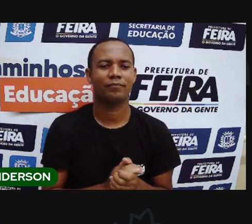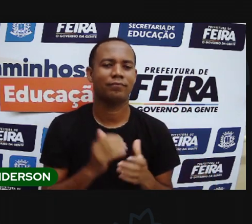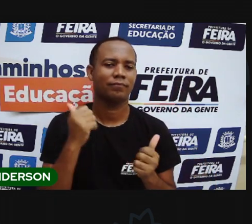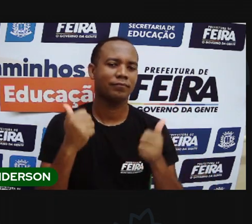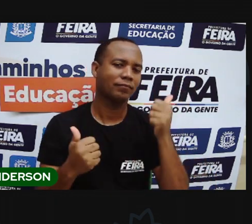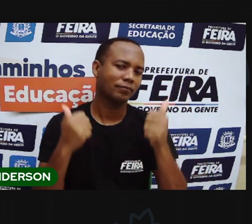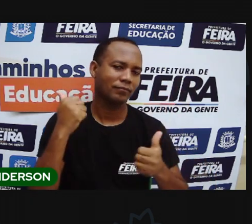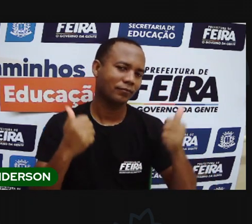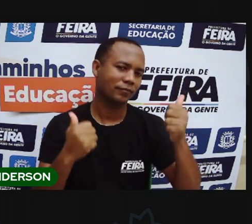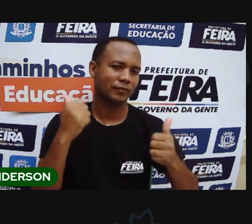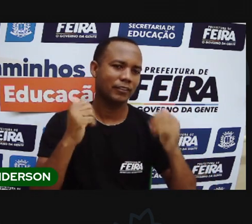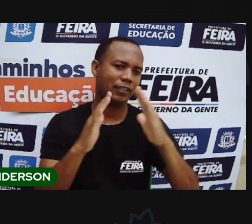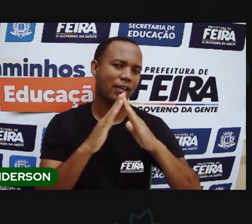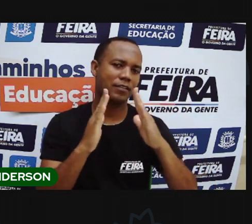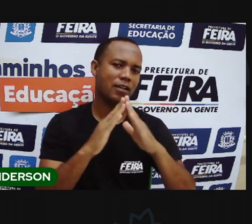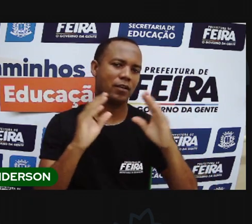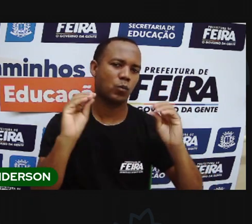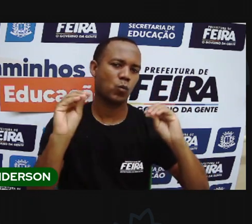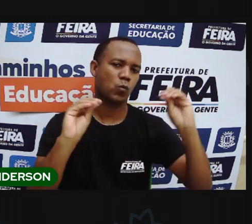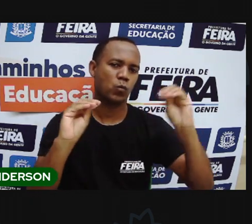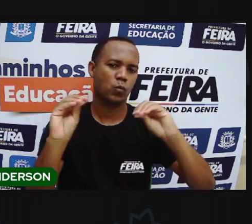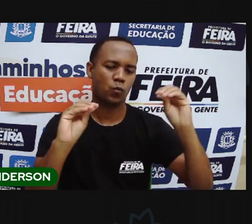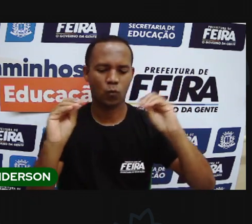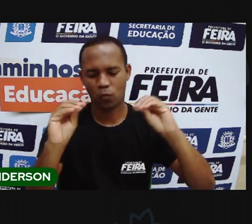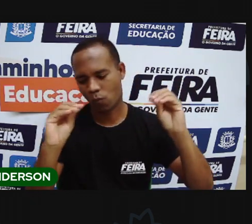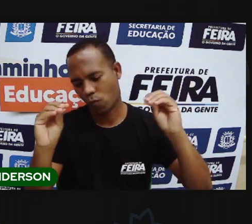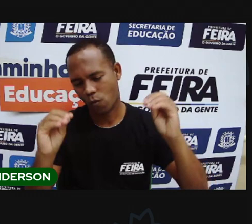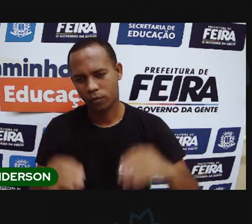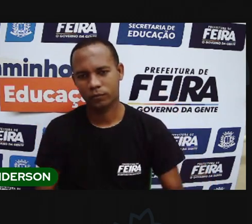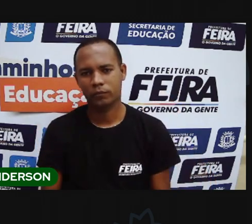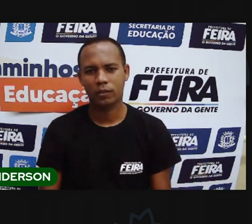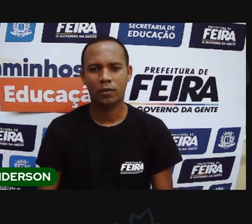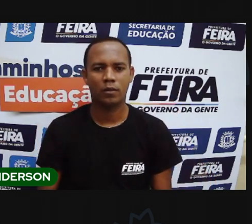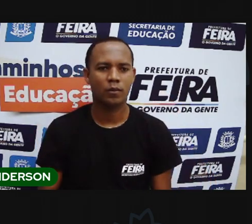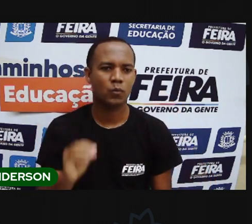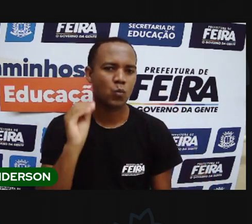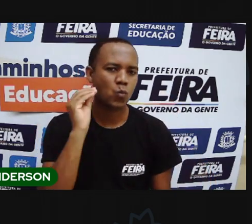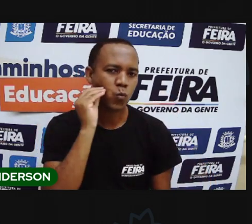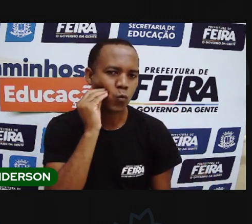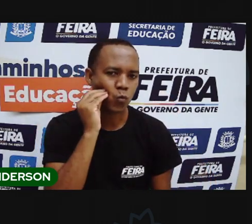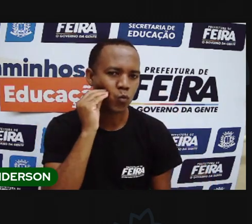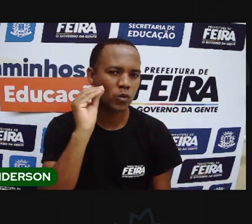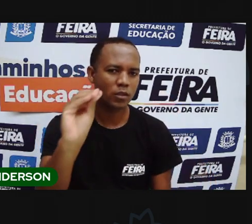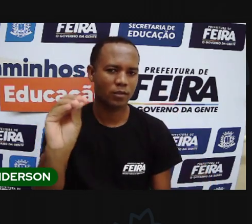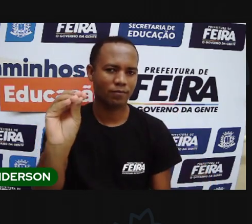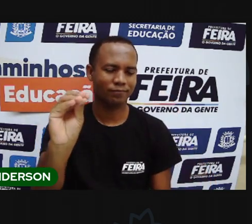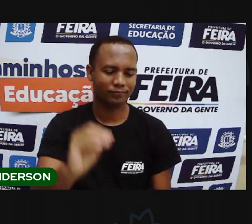cuidando também. Um cheiro, beijo da Pró para vocês e até a nossa próxima aula.